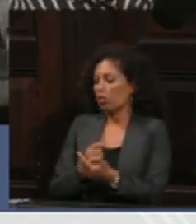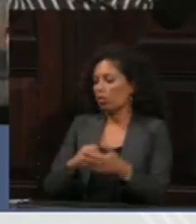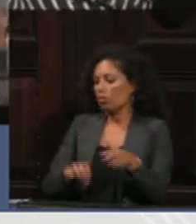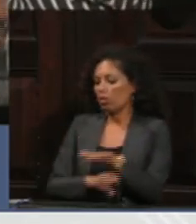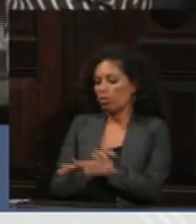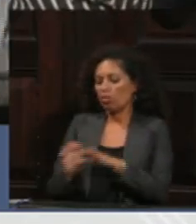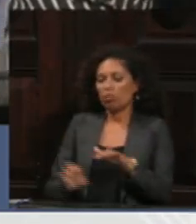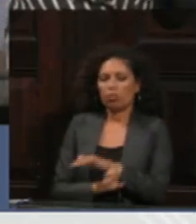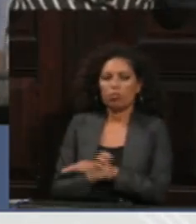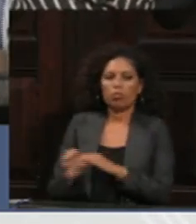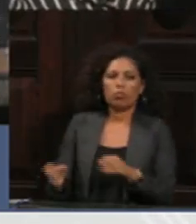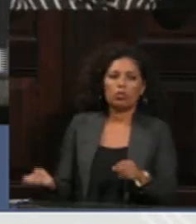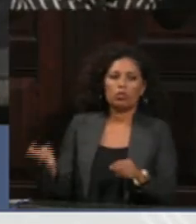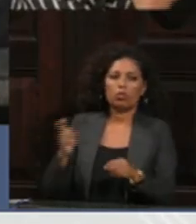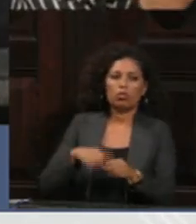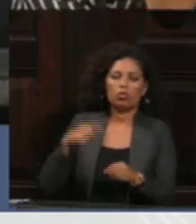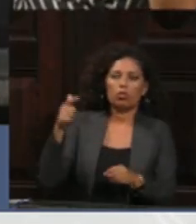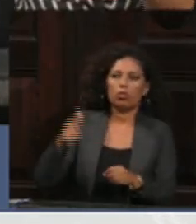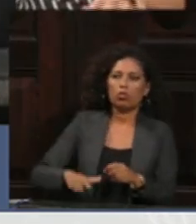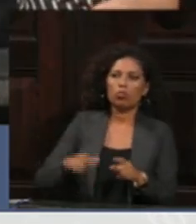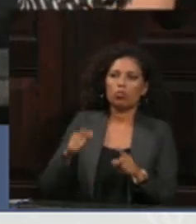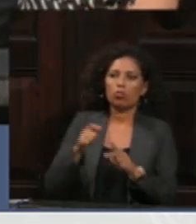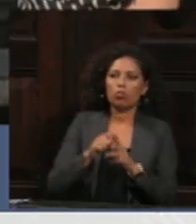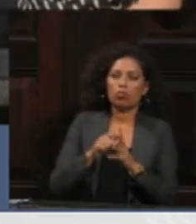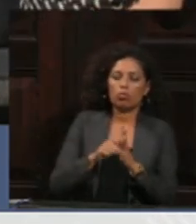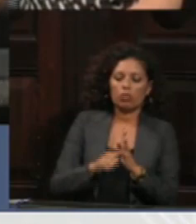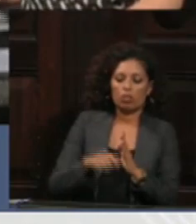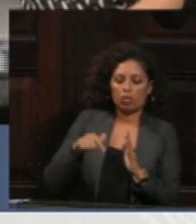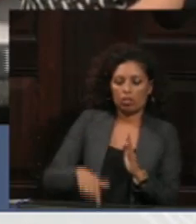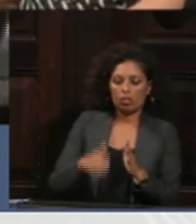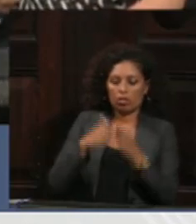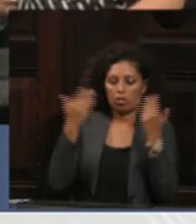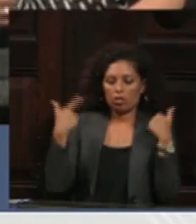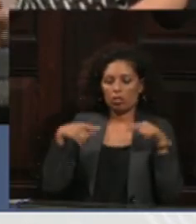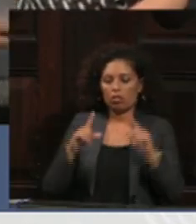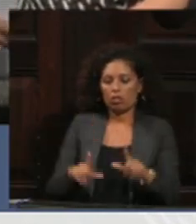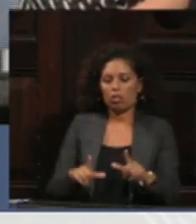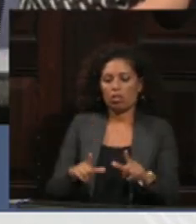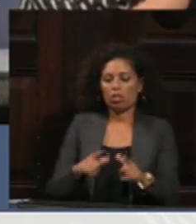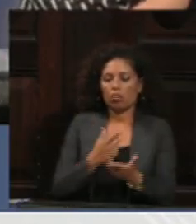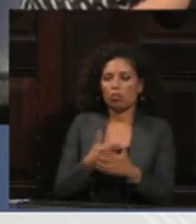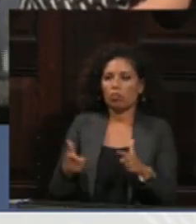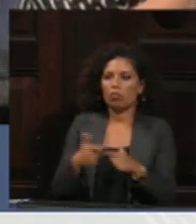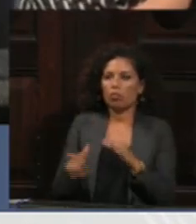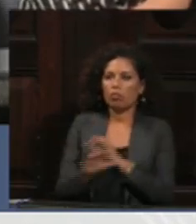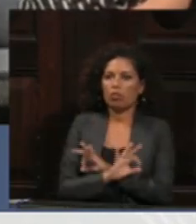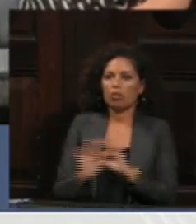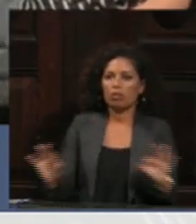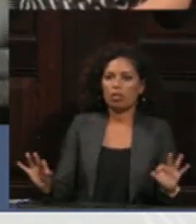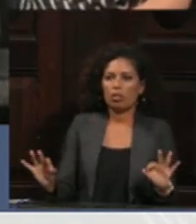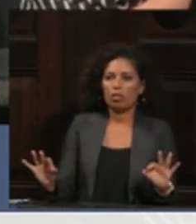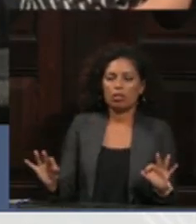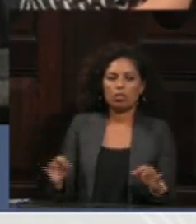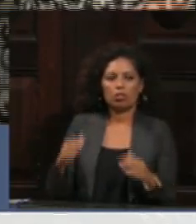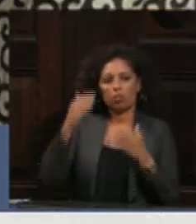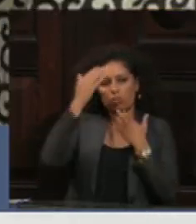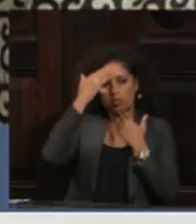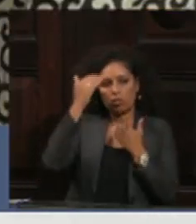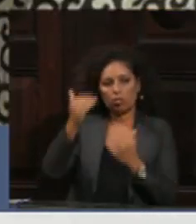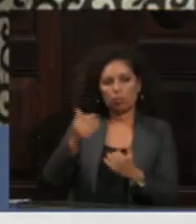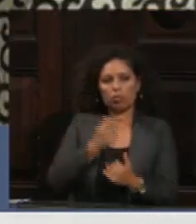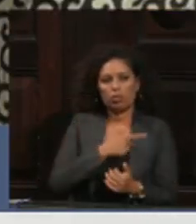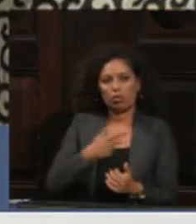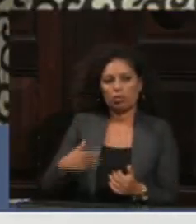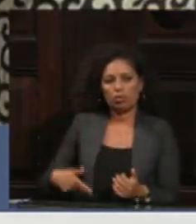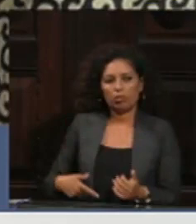possa botar em dia os salários. Então, da parte da Assembleia, não tem nenhuma pendência. Obrigado, senhor presidente.